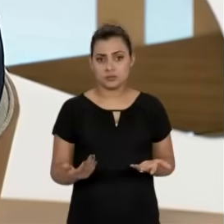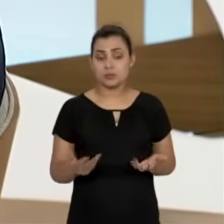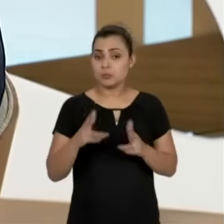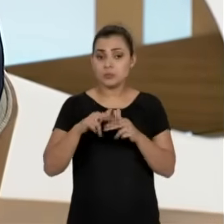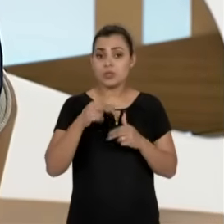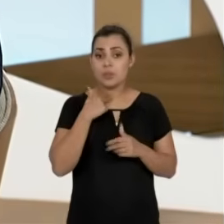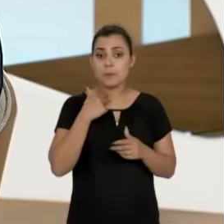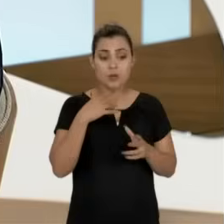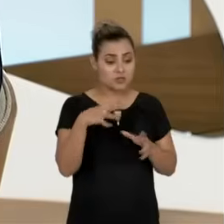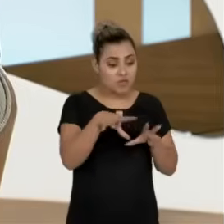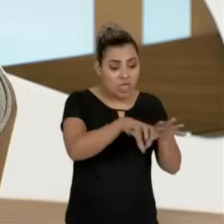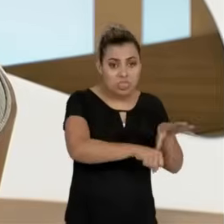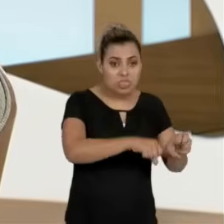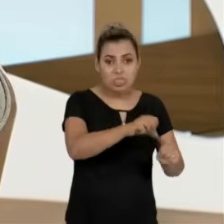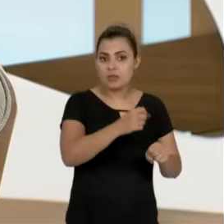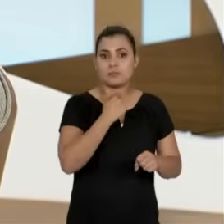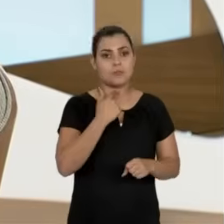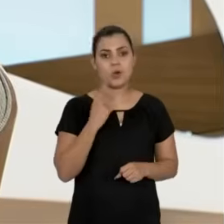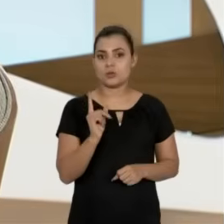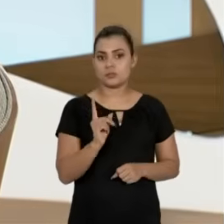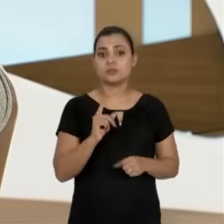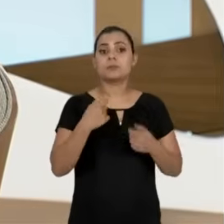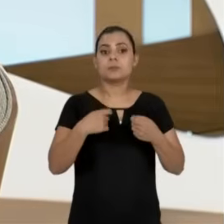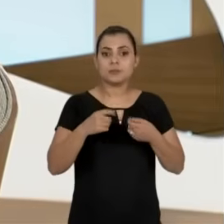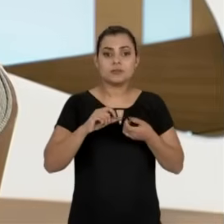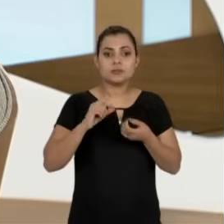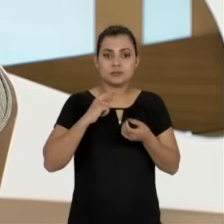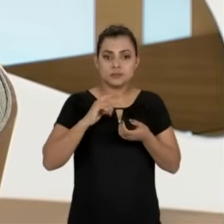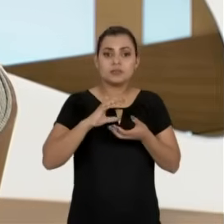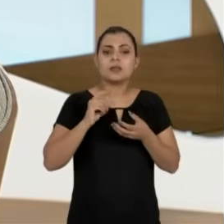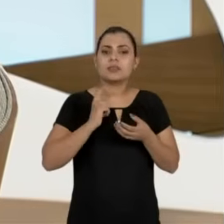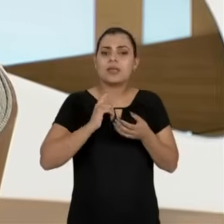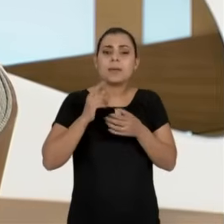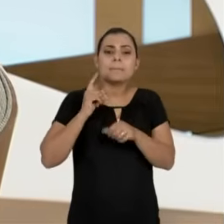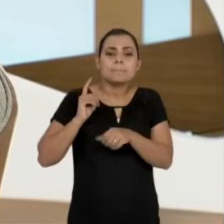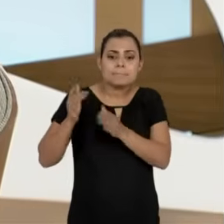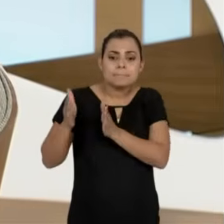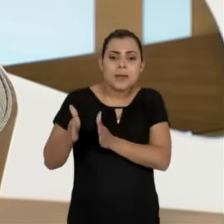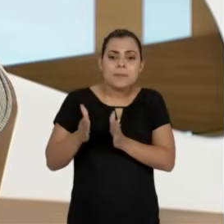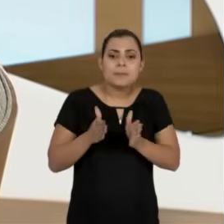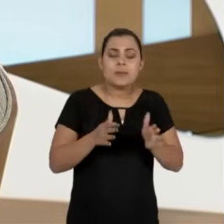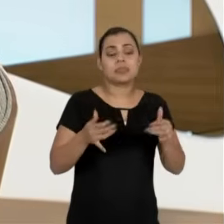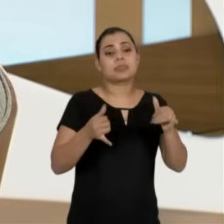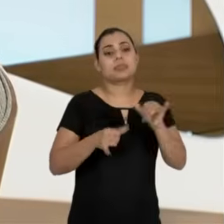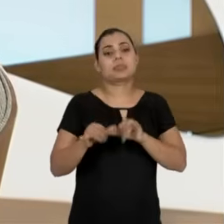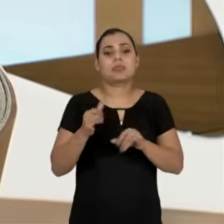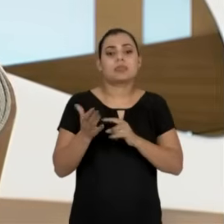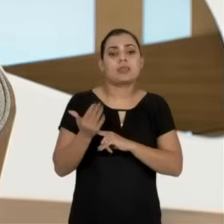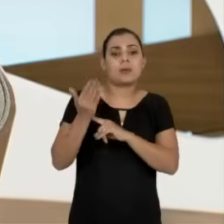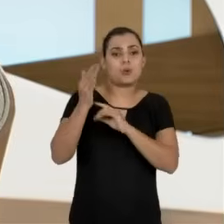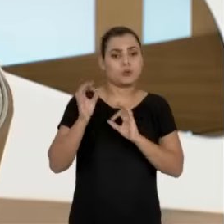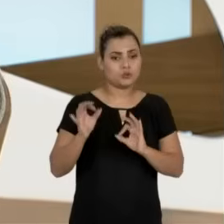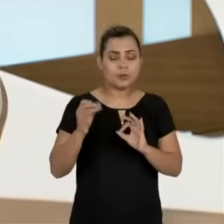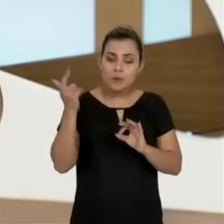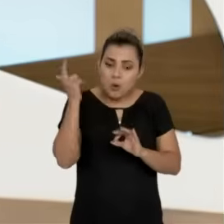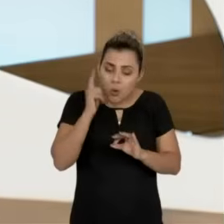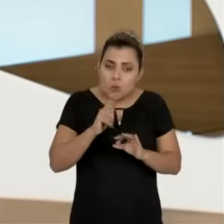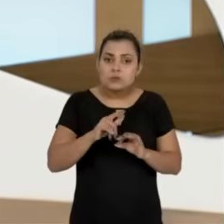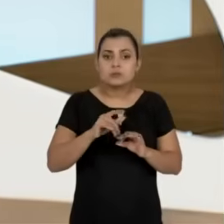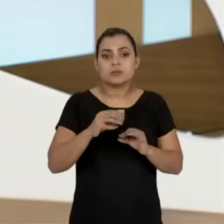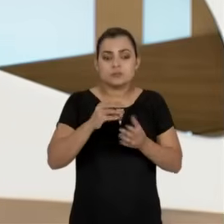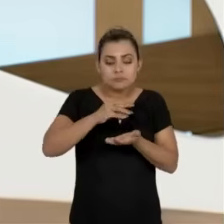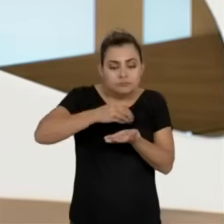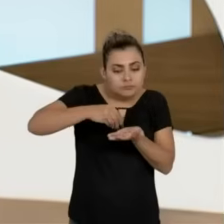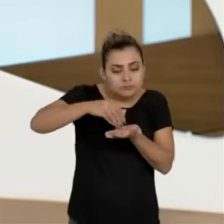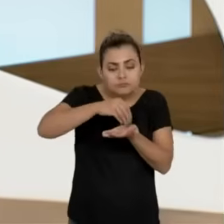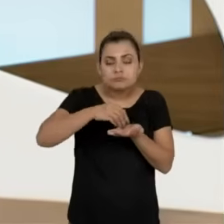simplesmente extrair. Então, você tem que pegar, você tem que quebrar a dormência, tem todo um processo de tecnologia para que ele se torne com